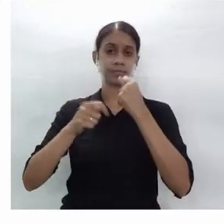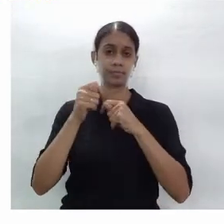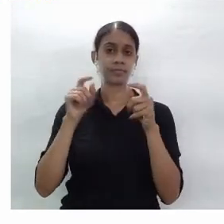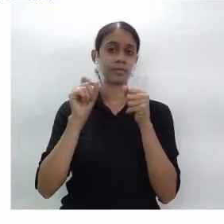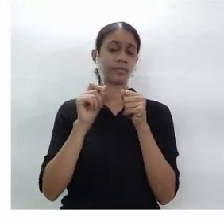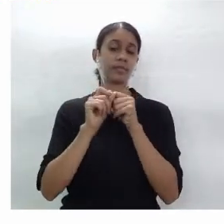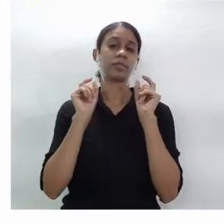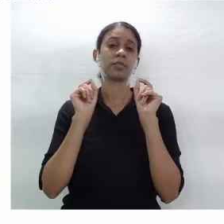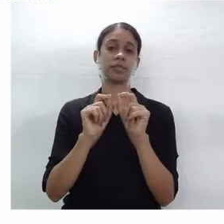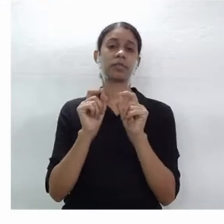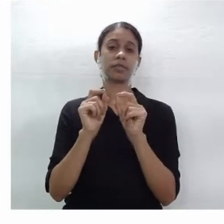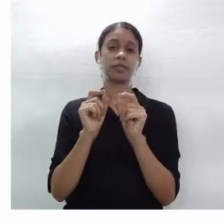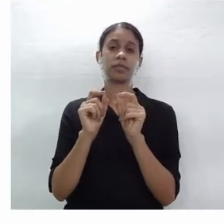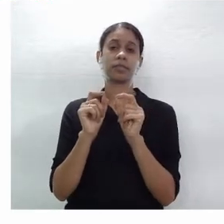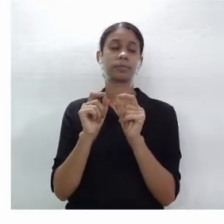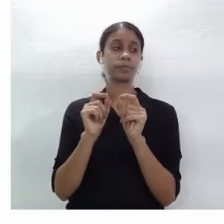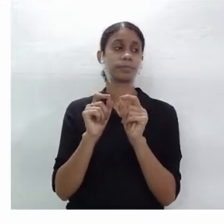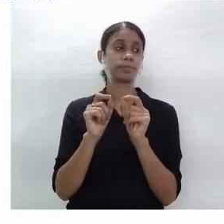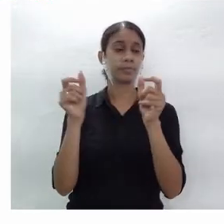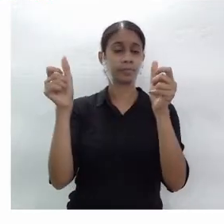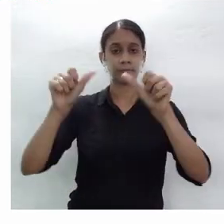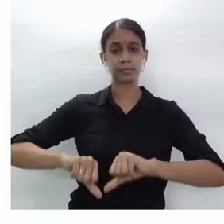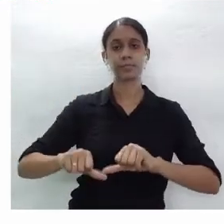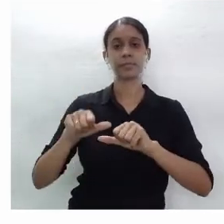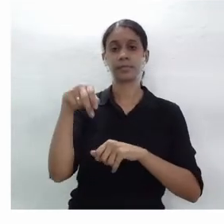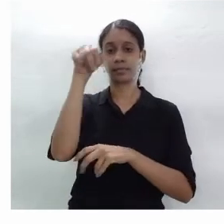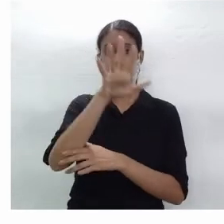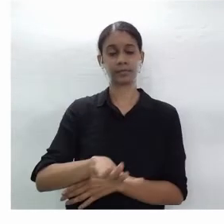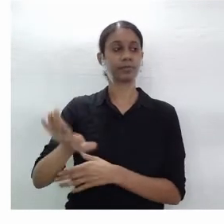desfavoreceram o Nordeste. Para o próximo slide.